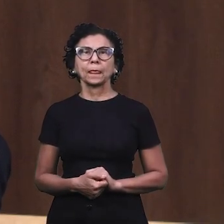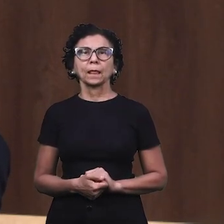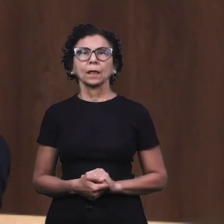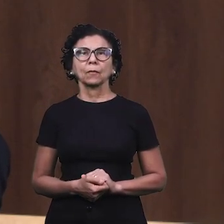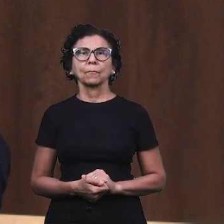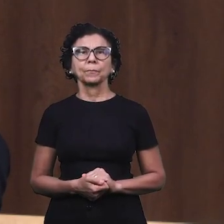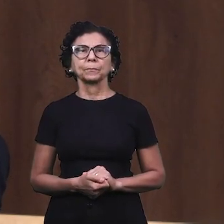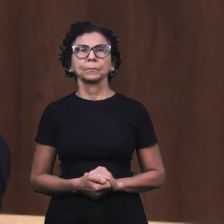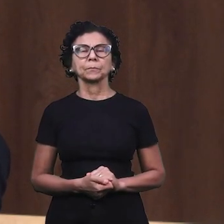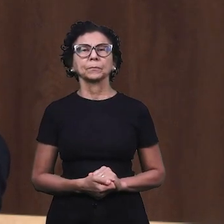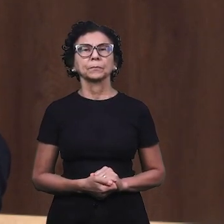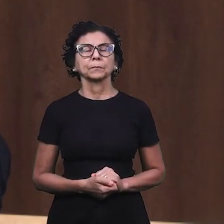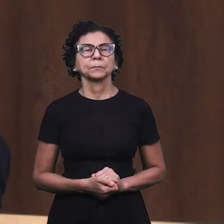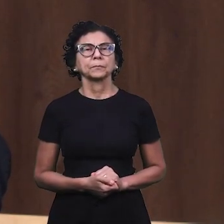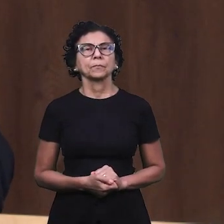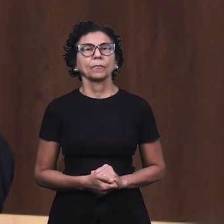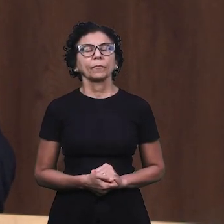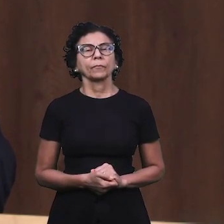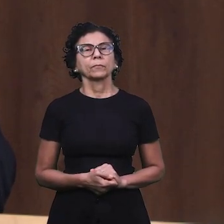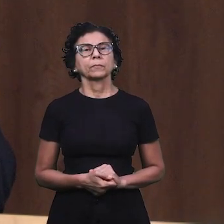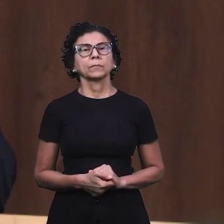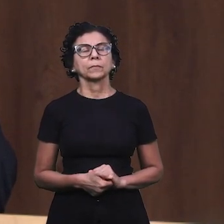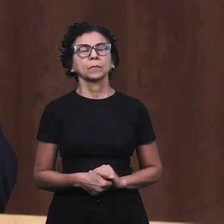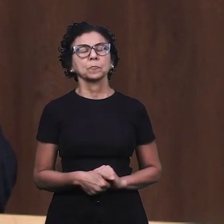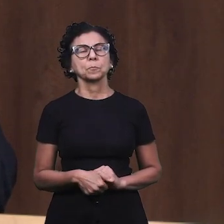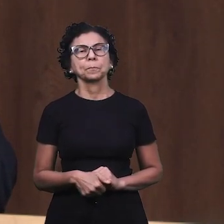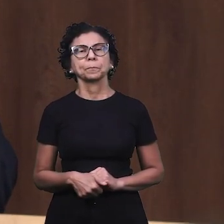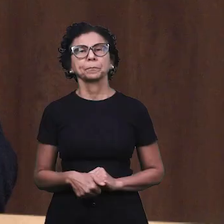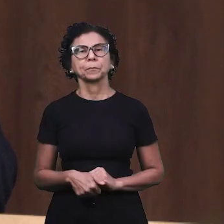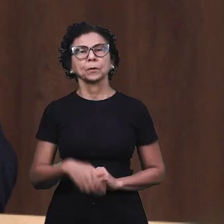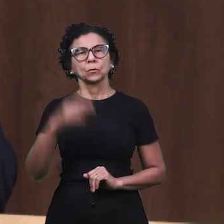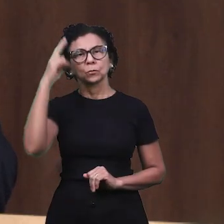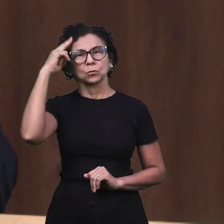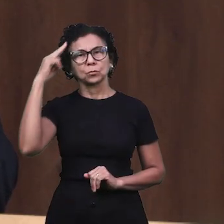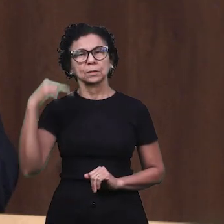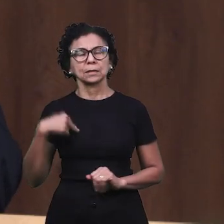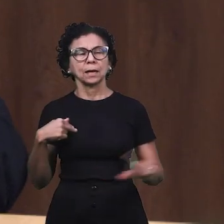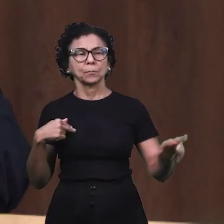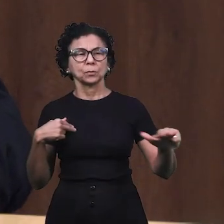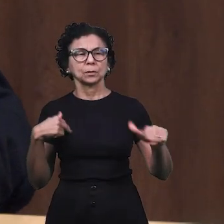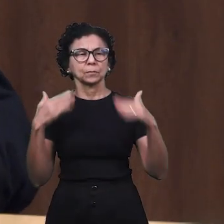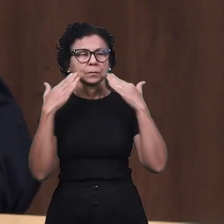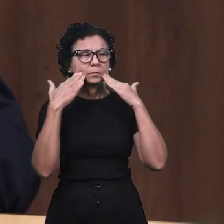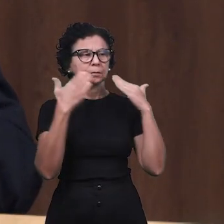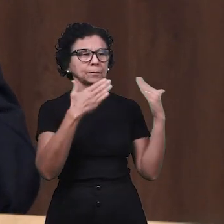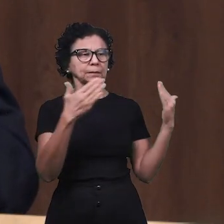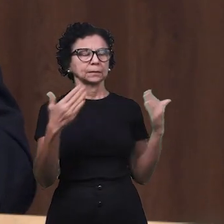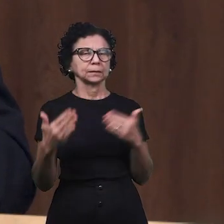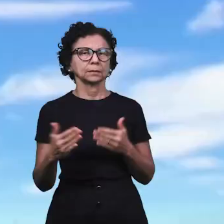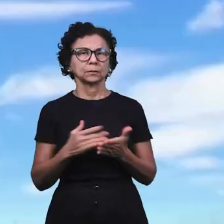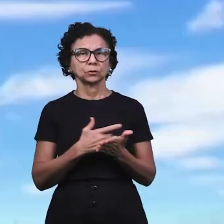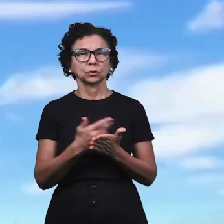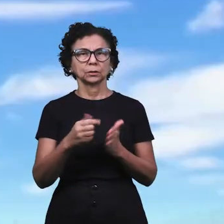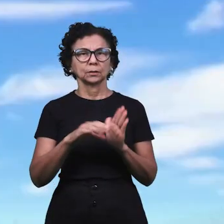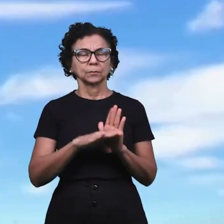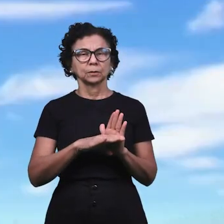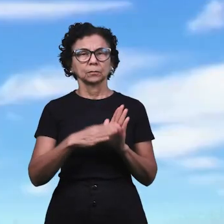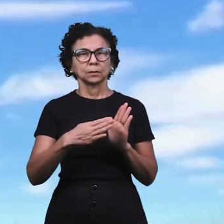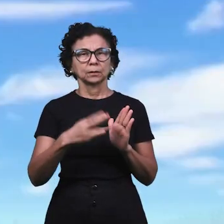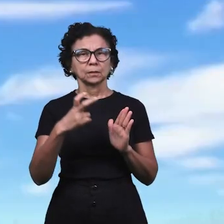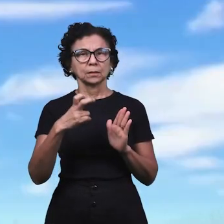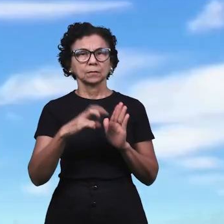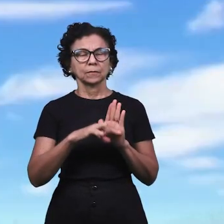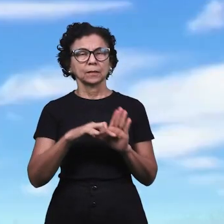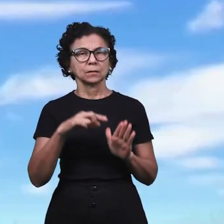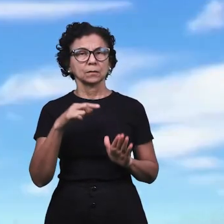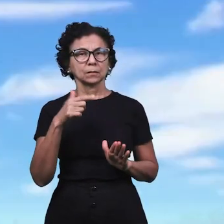revelação de José para seus irmãos. É o texto que está em Gênesis 45, verso 4. Diz assim, e disse José